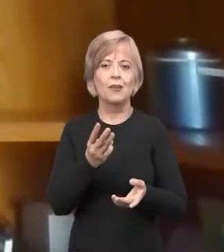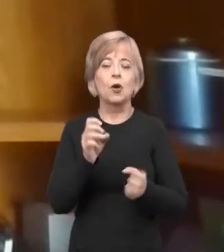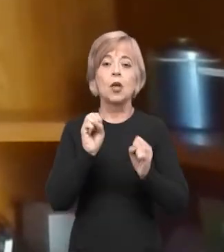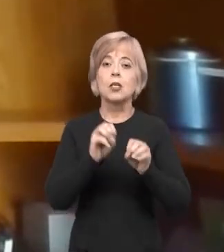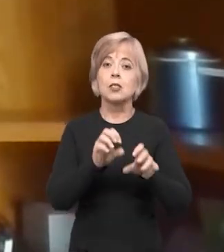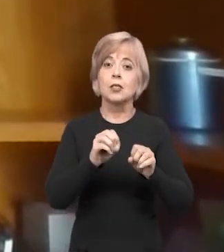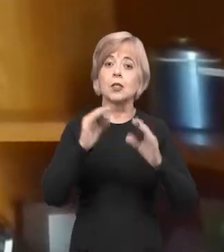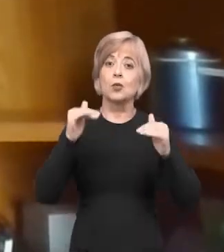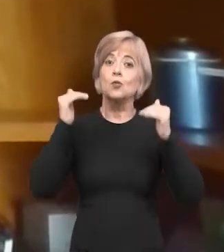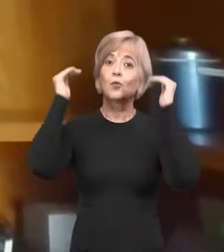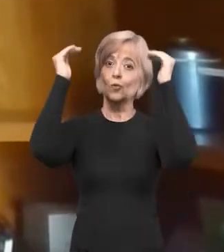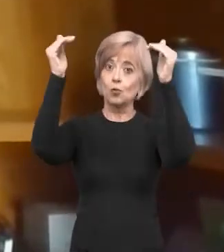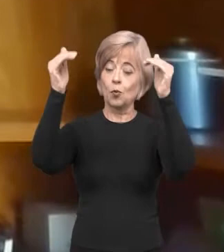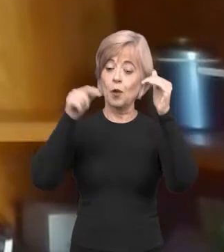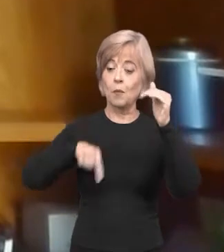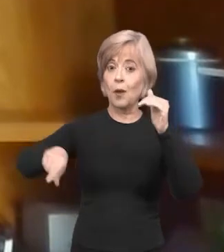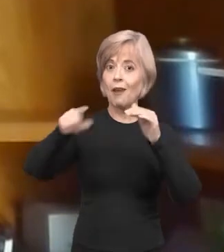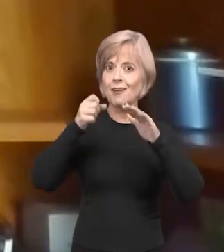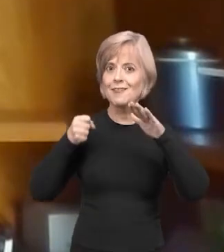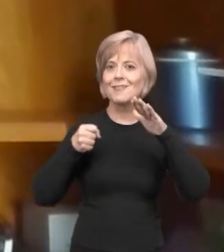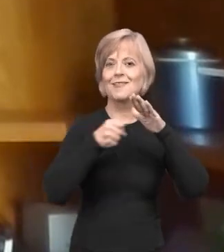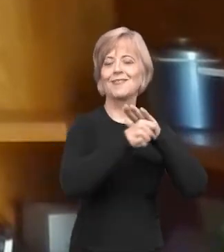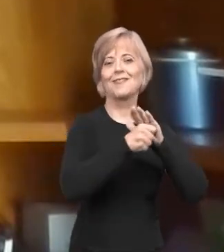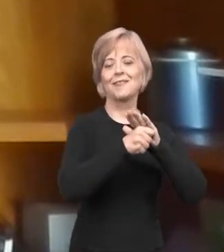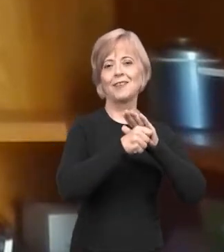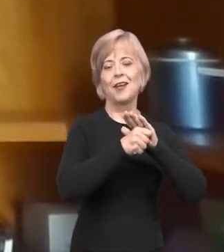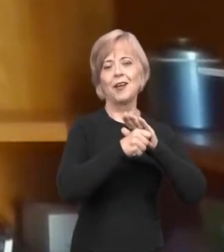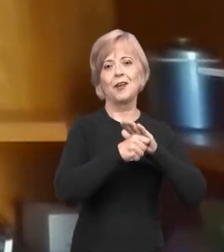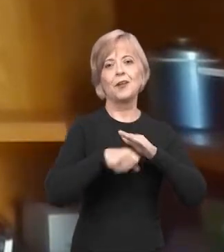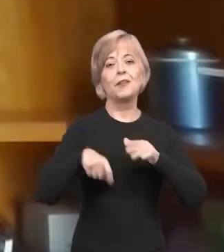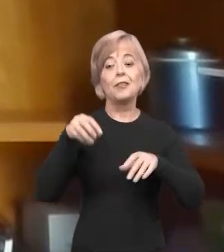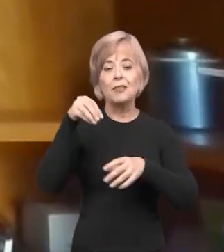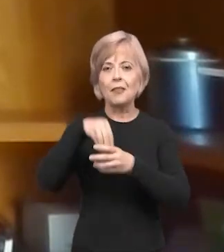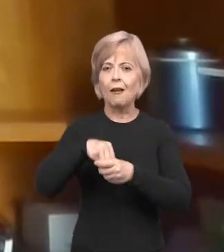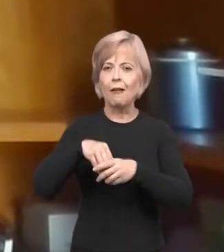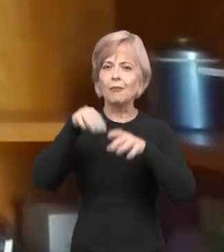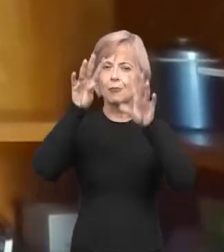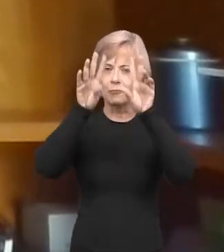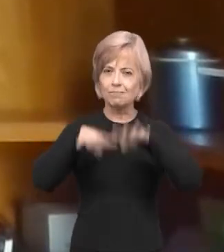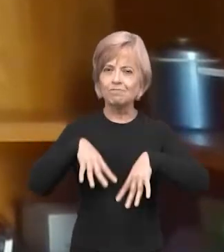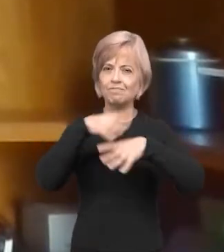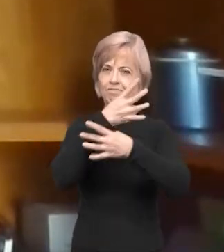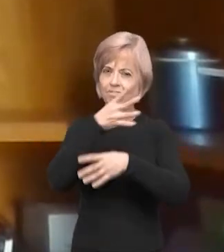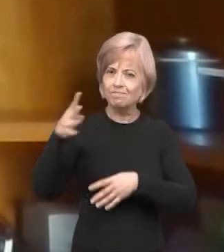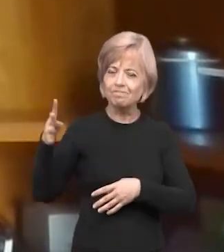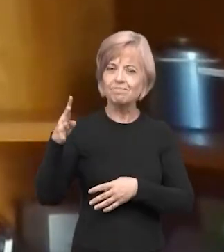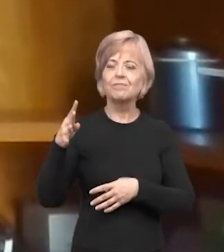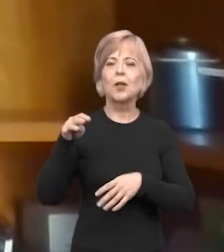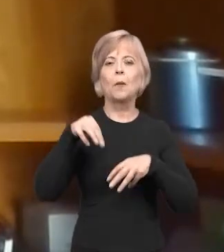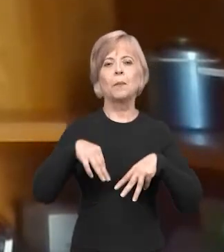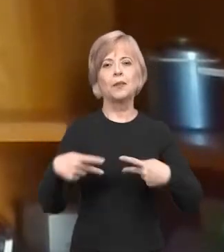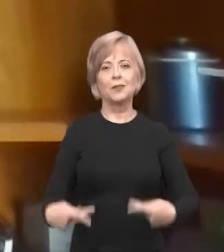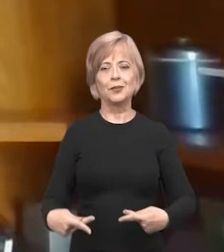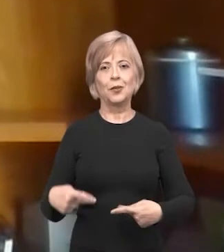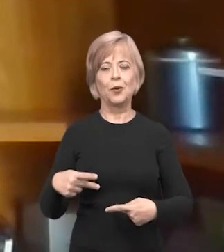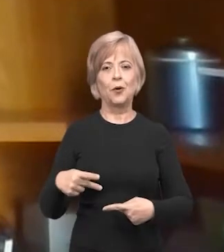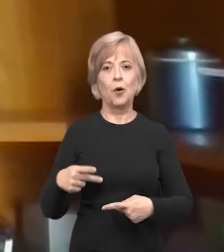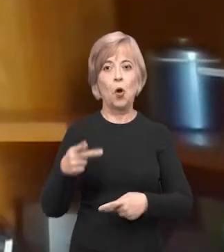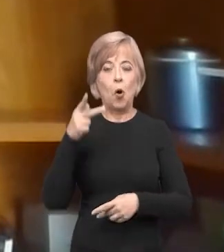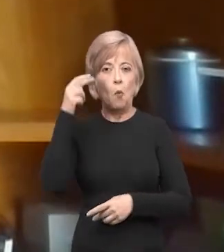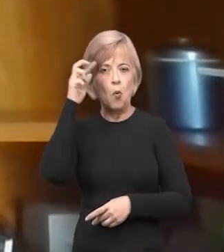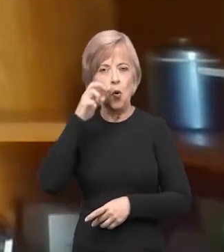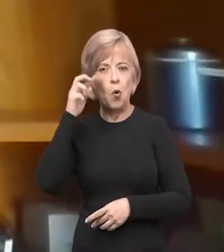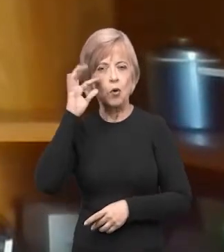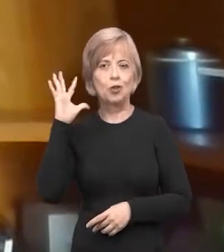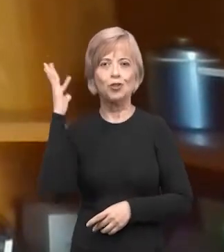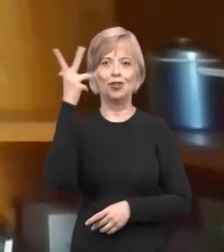ensino superior, para que eles ingressassem nos quadros do Ministério Público. E o Procurador-Geral gostou muito